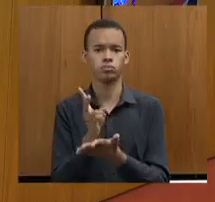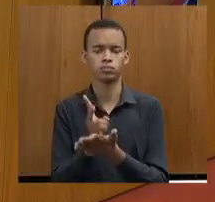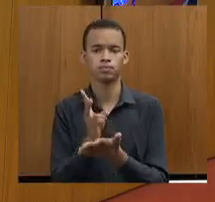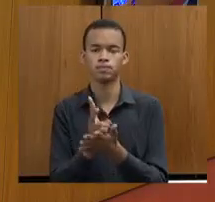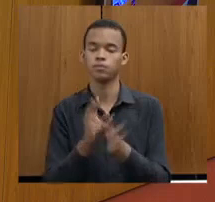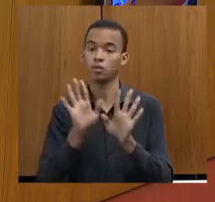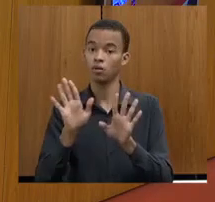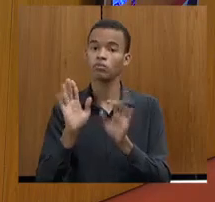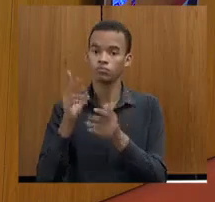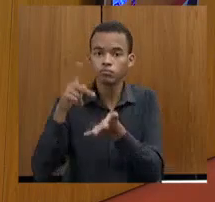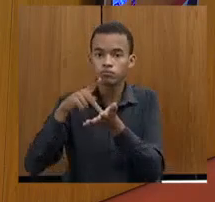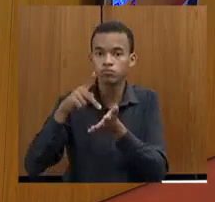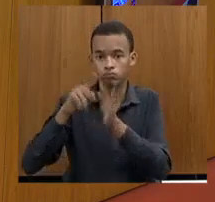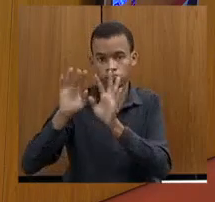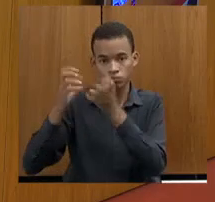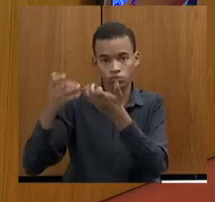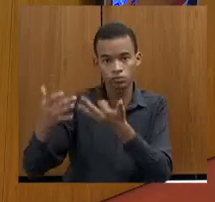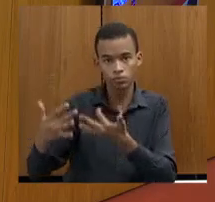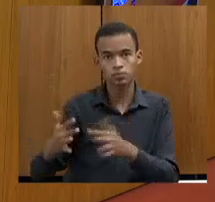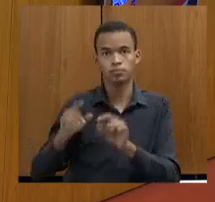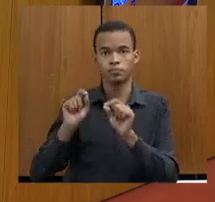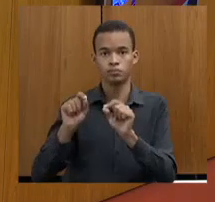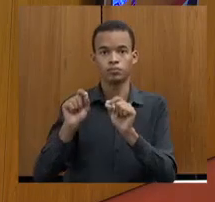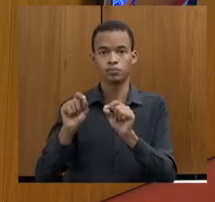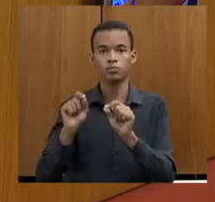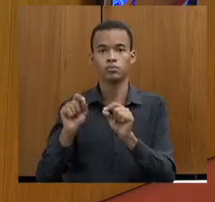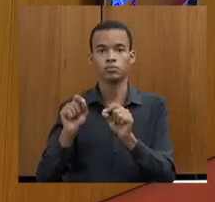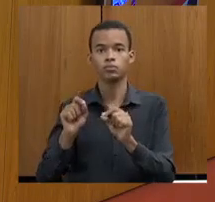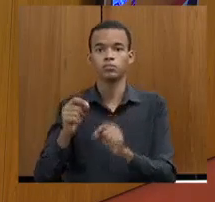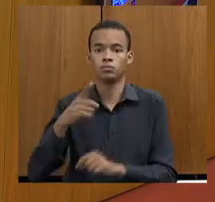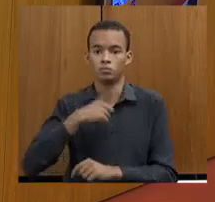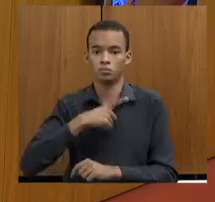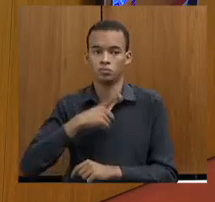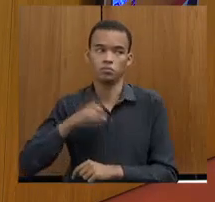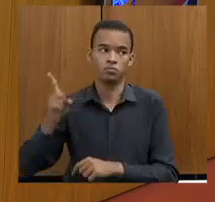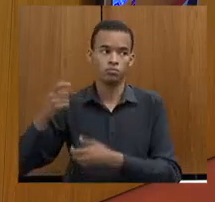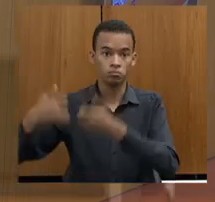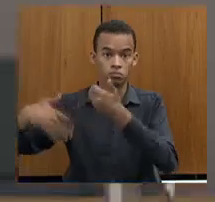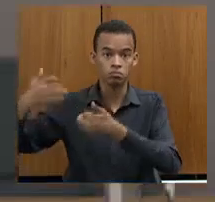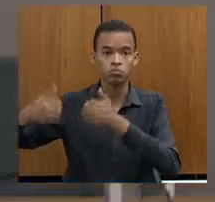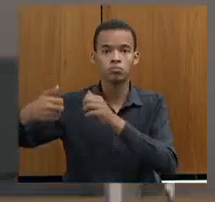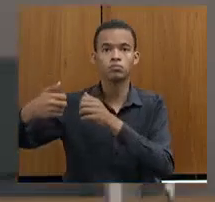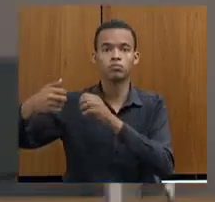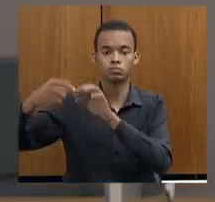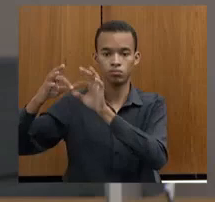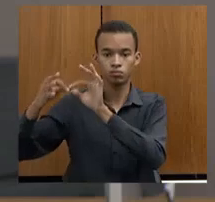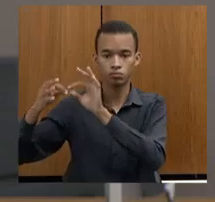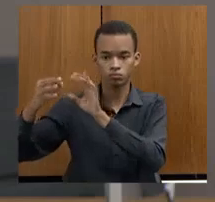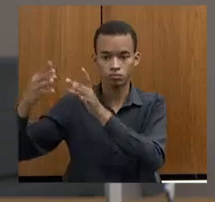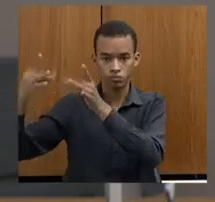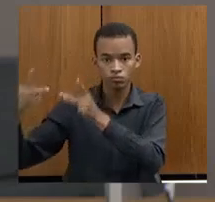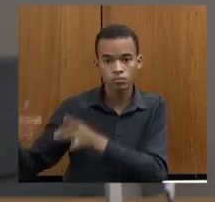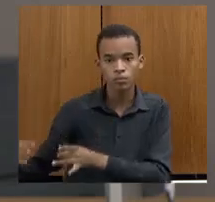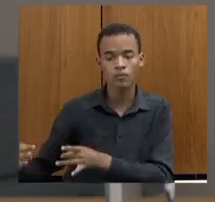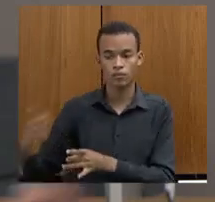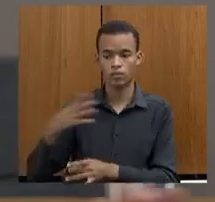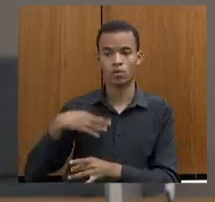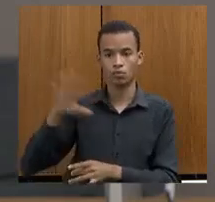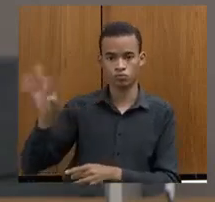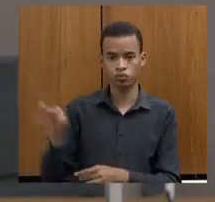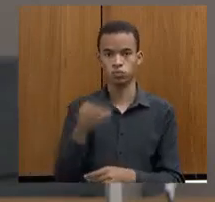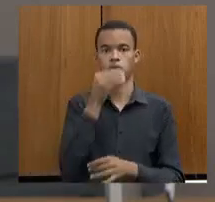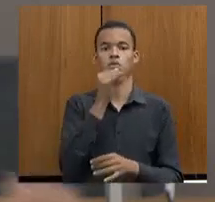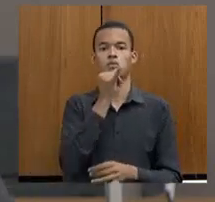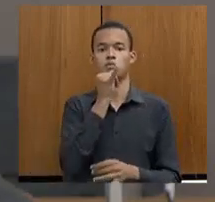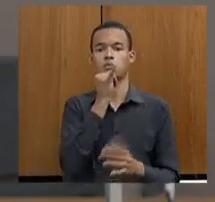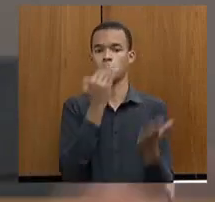eu vou vou pegar as próprias ponderações os próprios demandas que o senhor trouxe aqui só para poder fazer uma análise de exemplo longe de